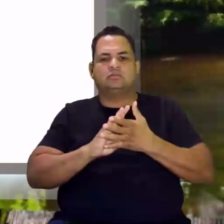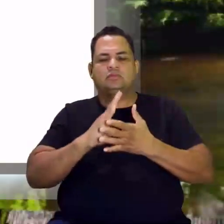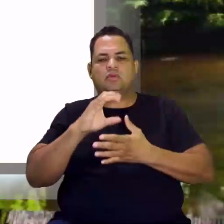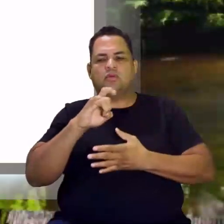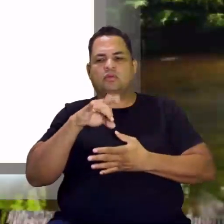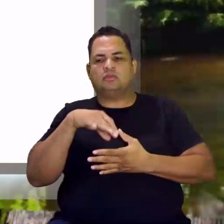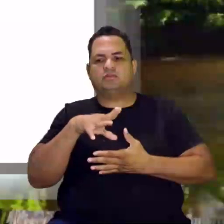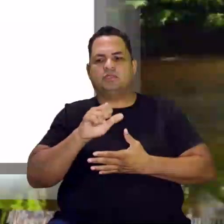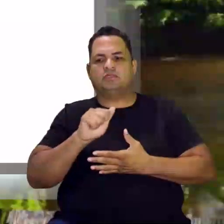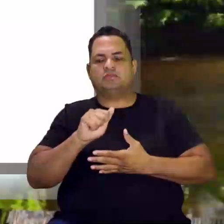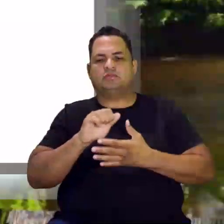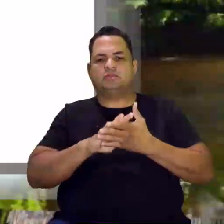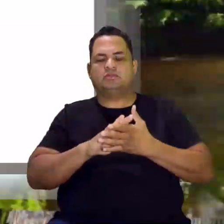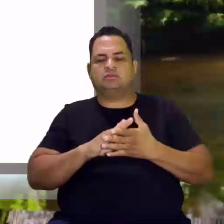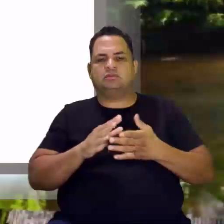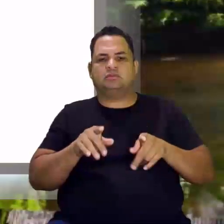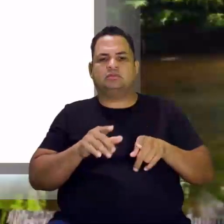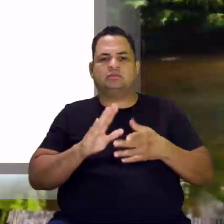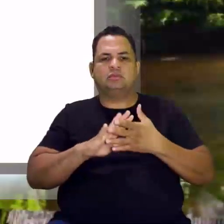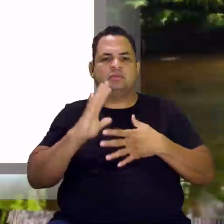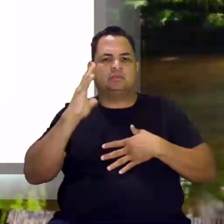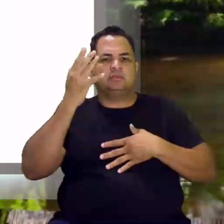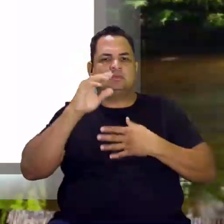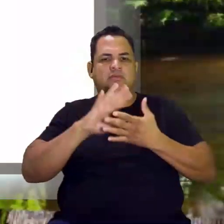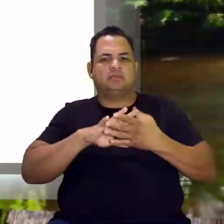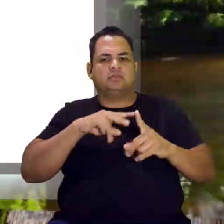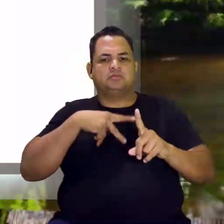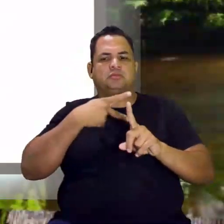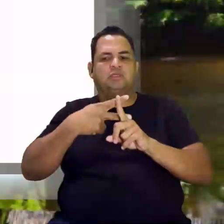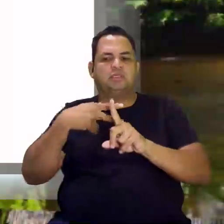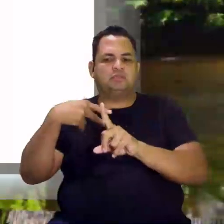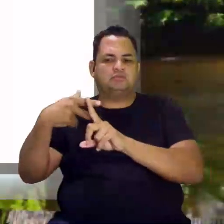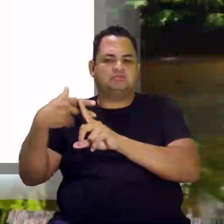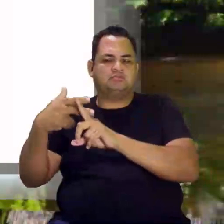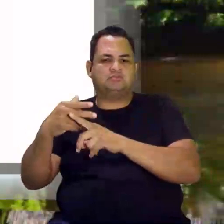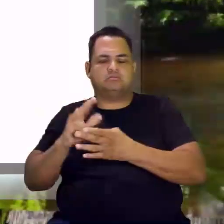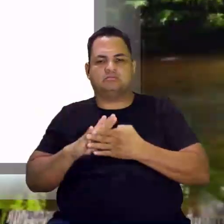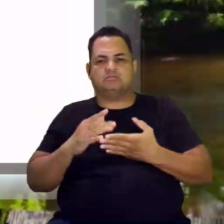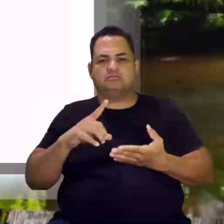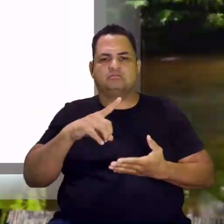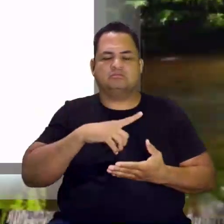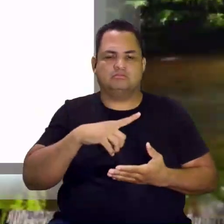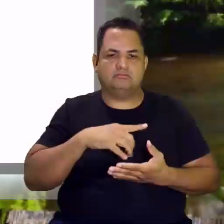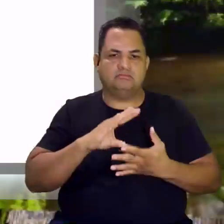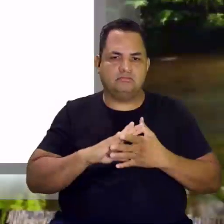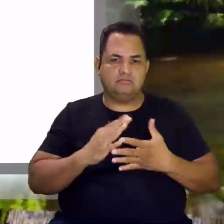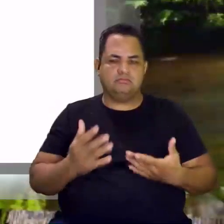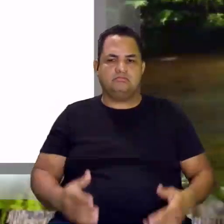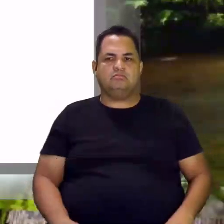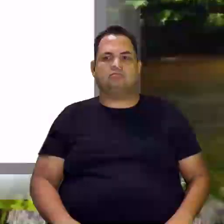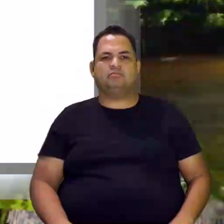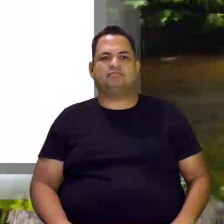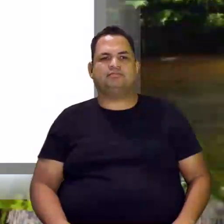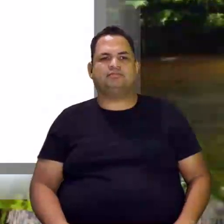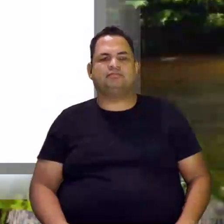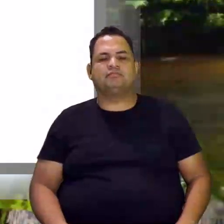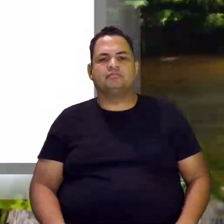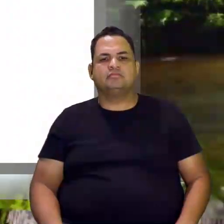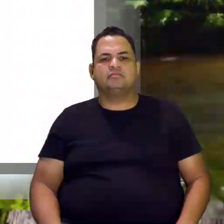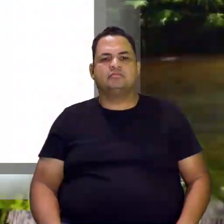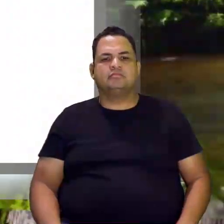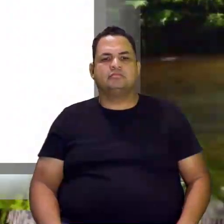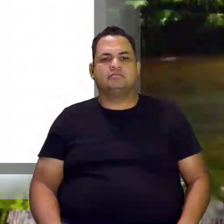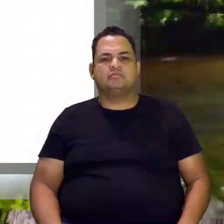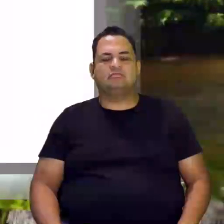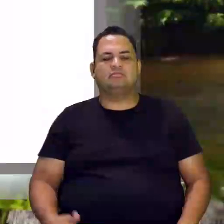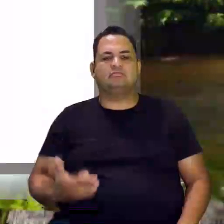e as mitocôndrias. E eles têm capacidade de duplicar-se. Não fazem, mas teriam essa capacidade de se duplicar. Tá bom? Então